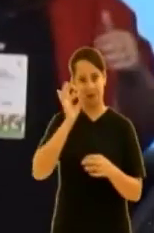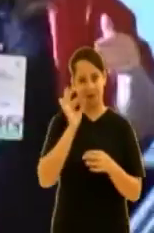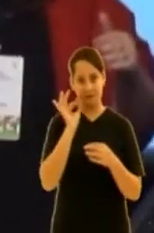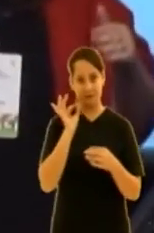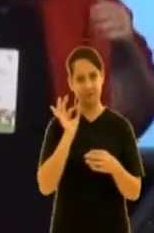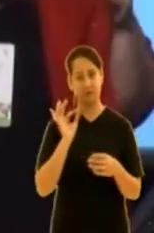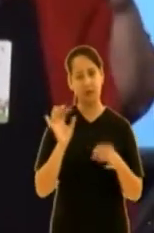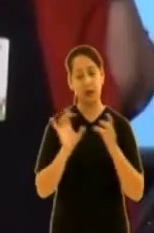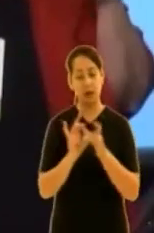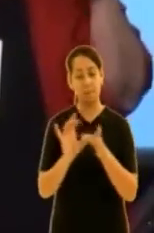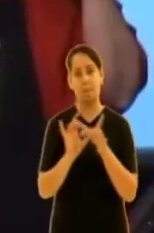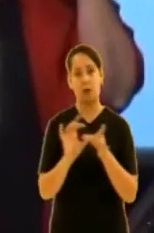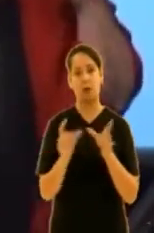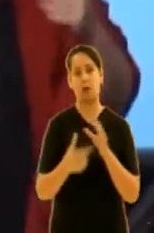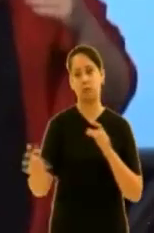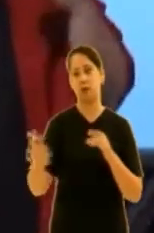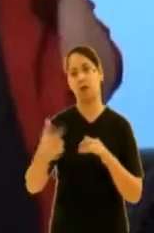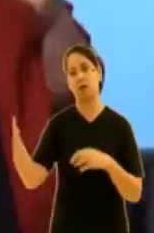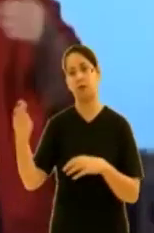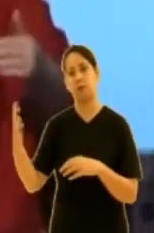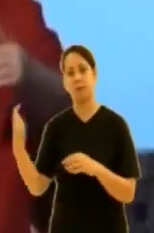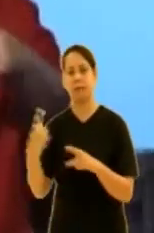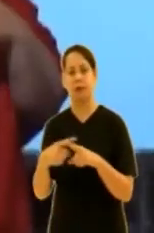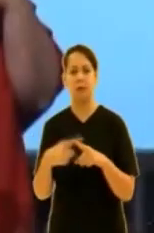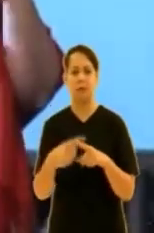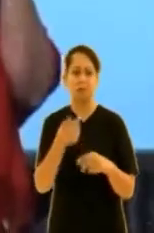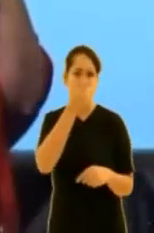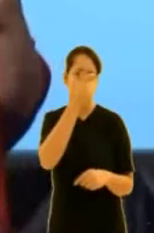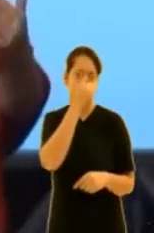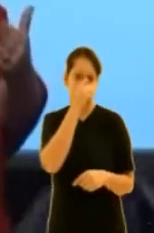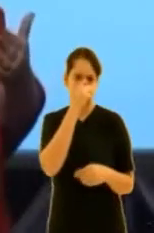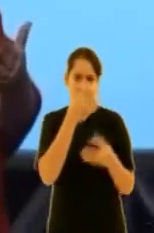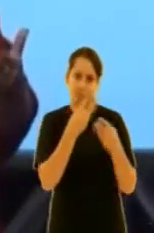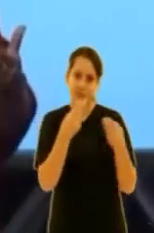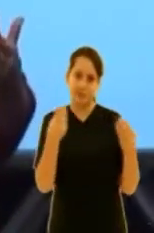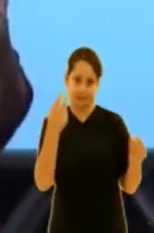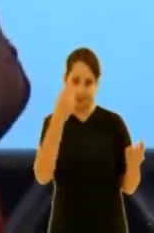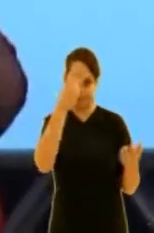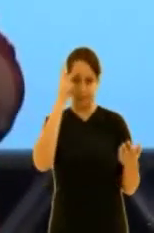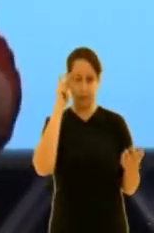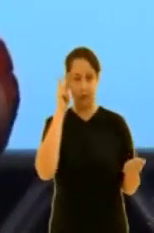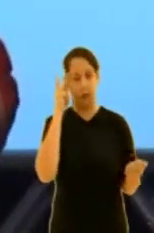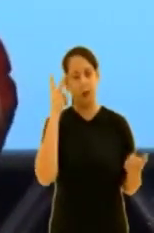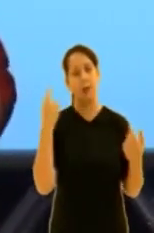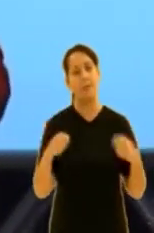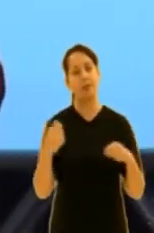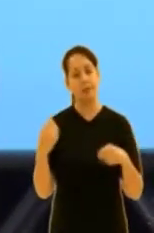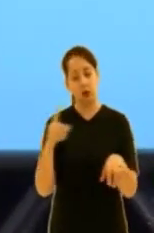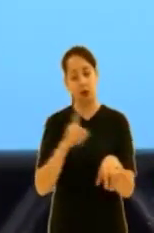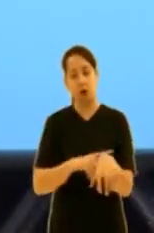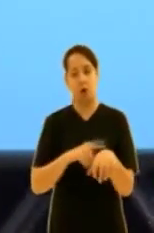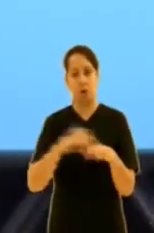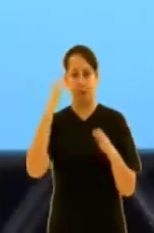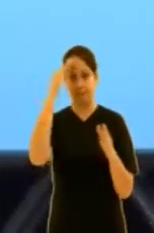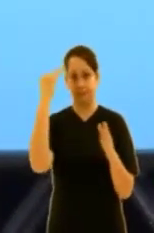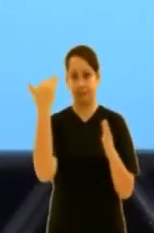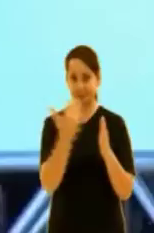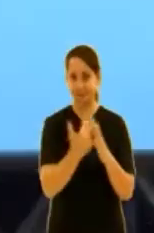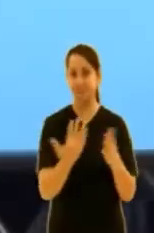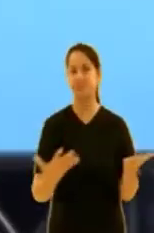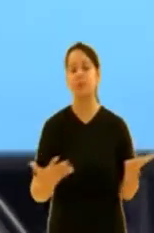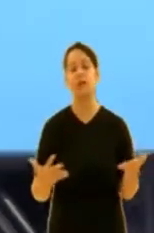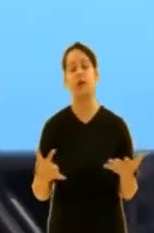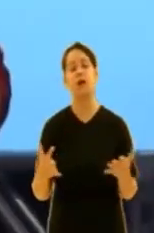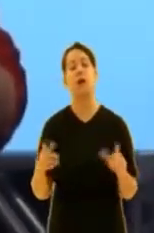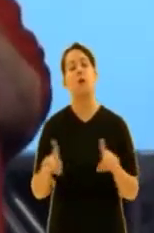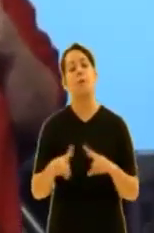a saída, porque muita gente, a gente queria que vocês cumprissem o horário e tal. De agora